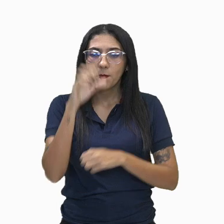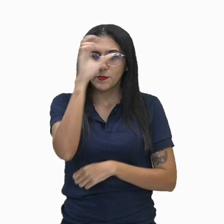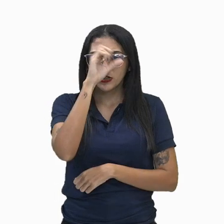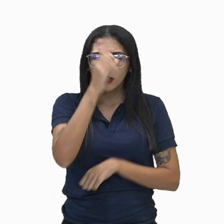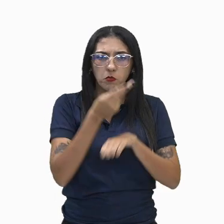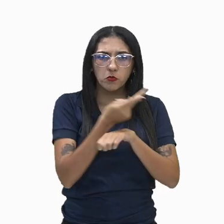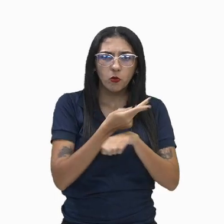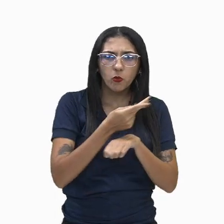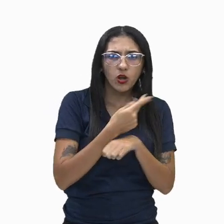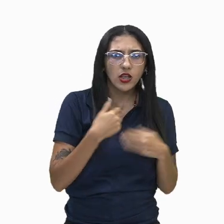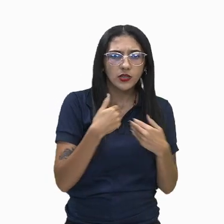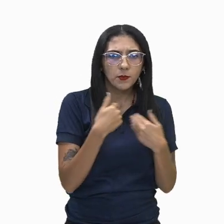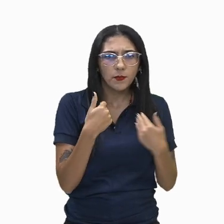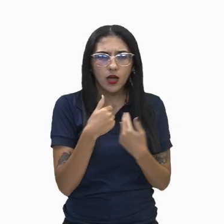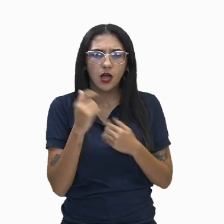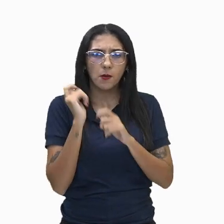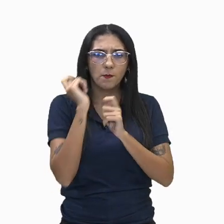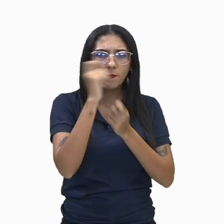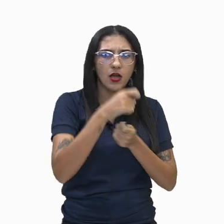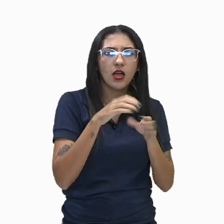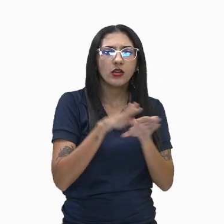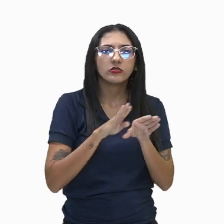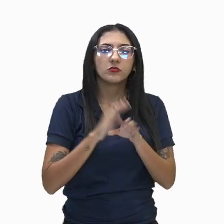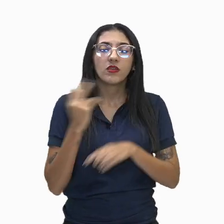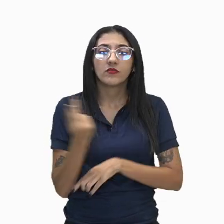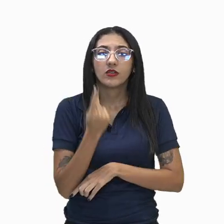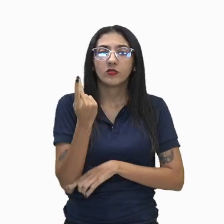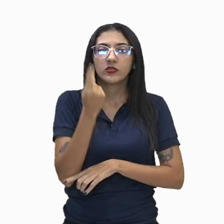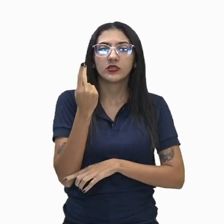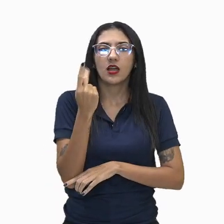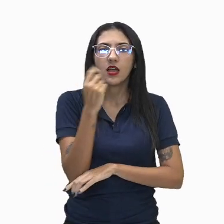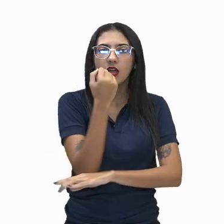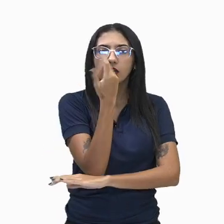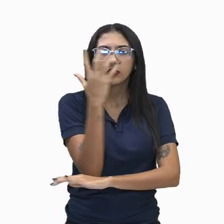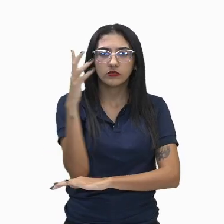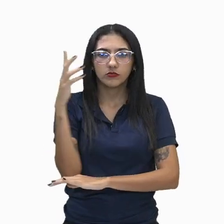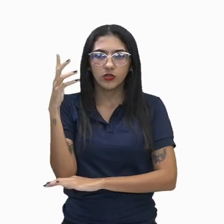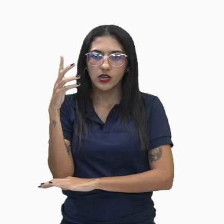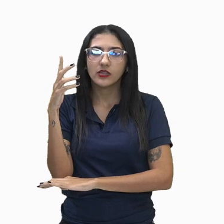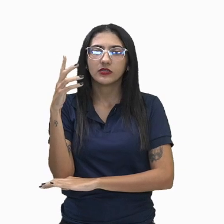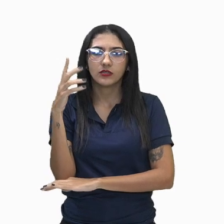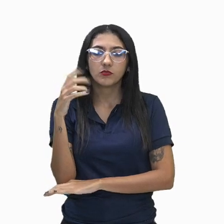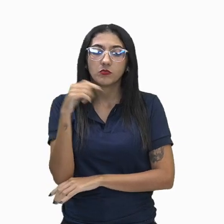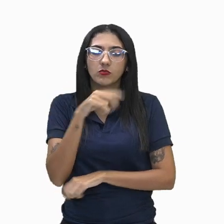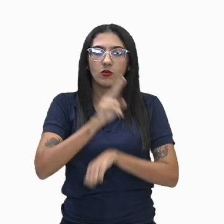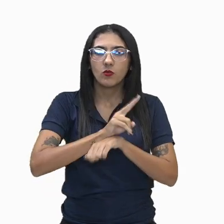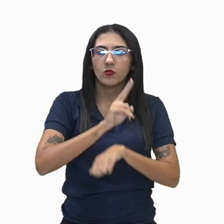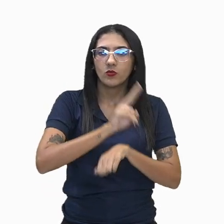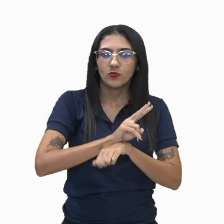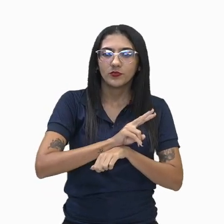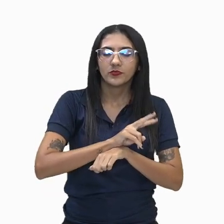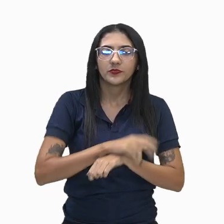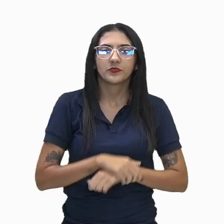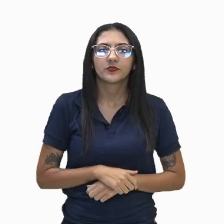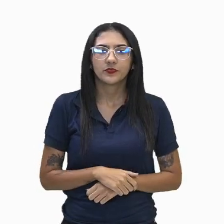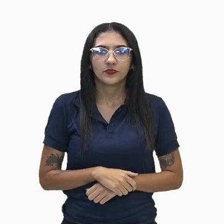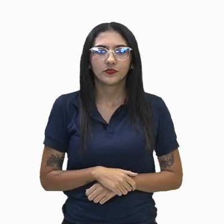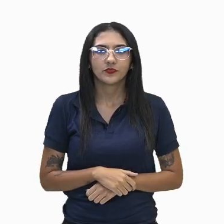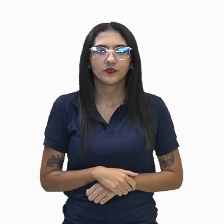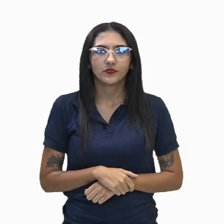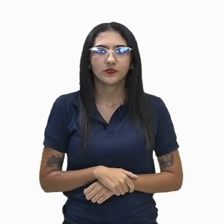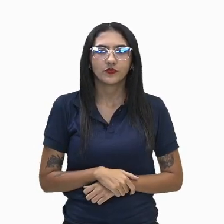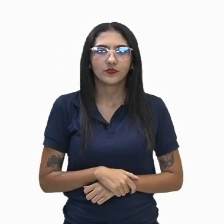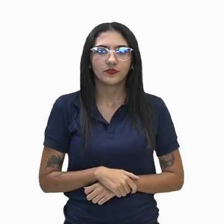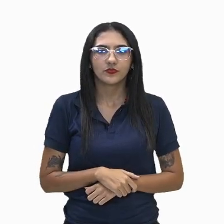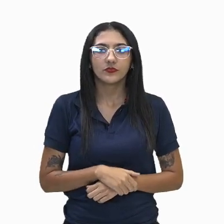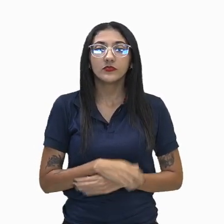a pescar e valorizar os bens da natureza de onde a aldeia tira o sustento para a família. Então, na verdade,